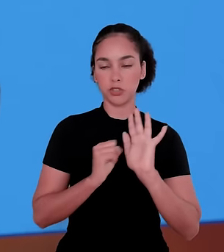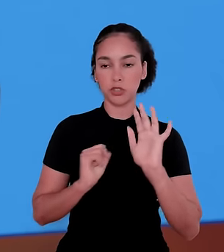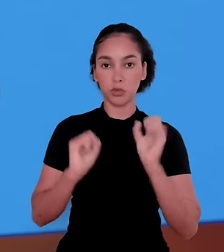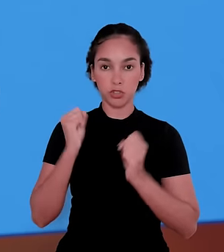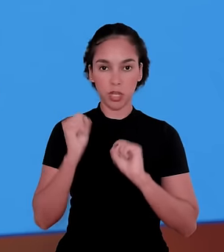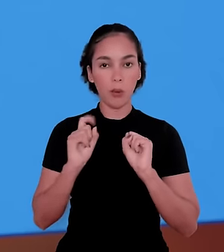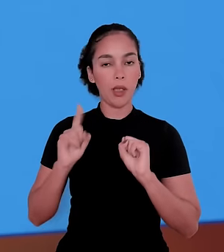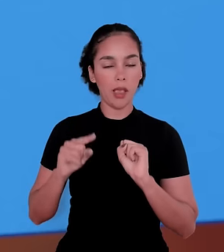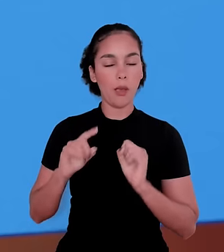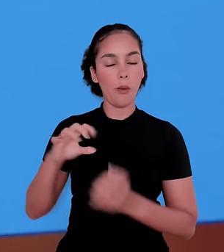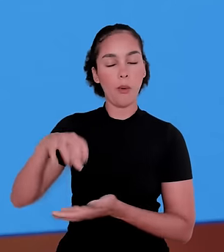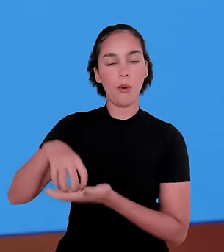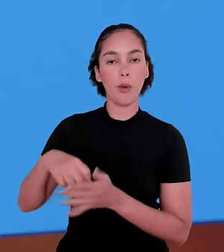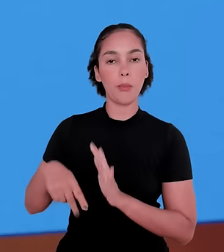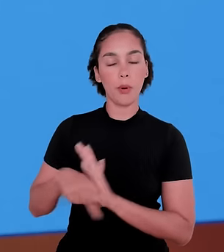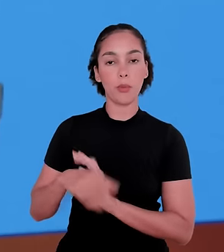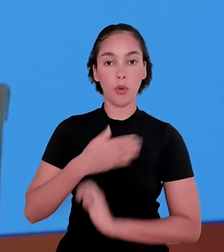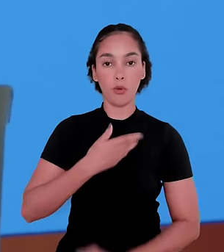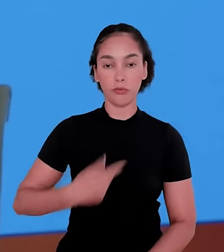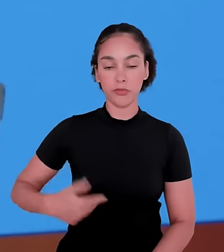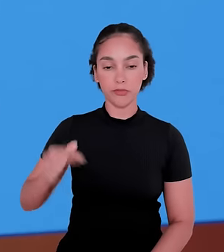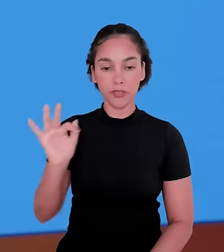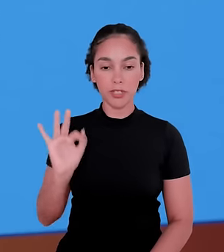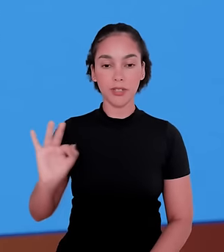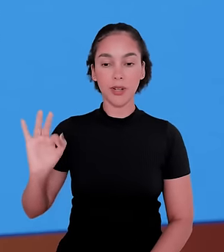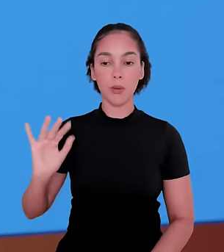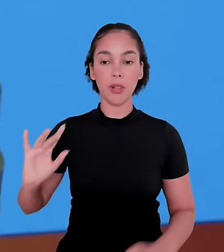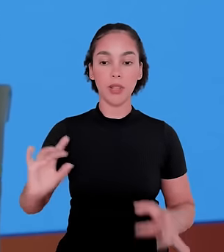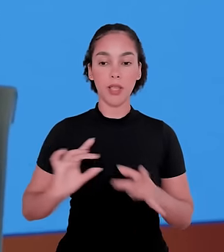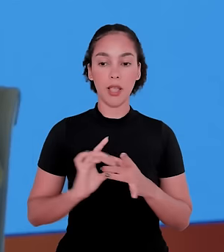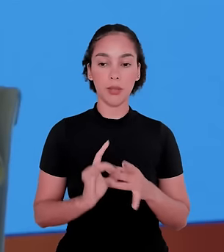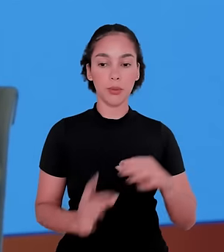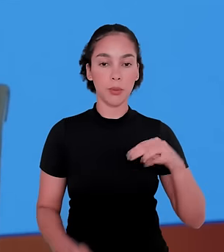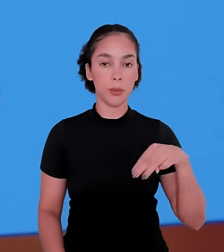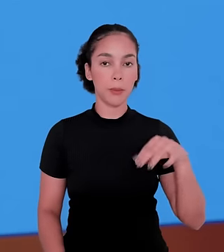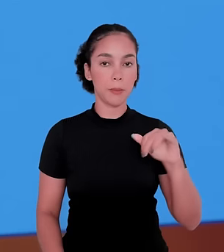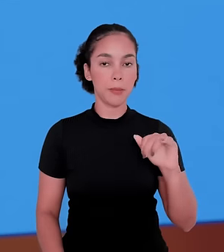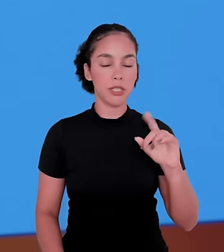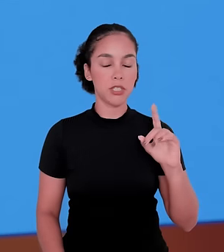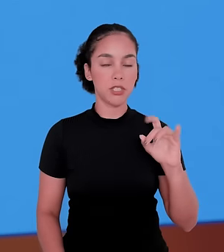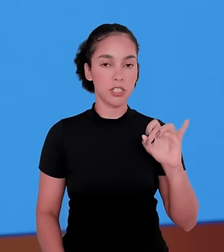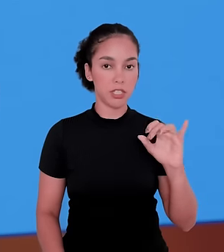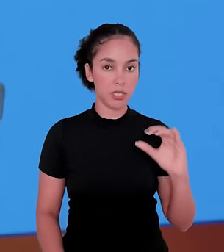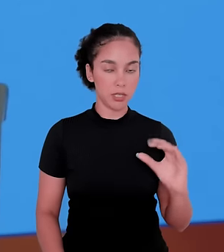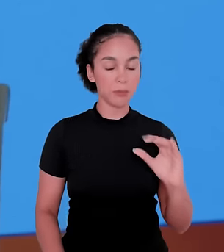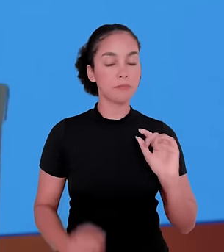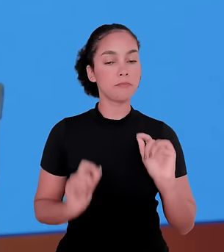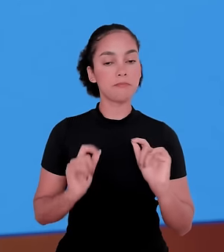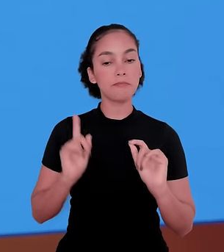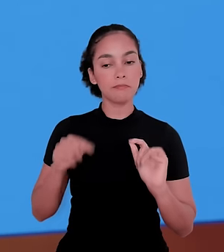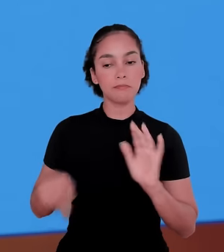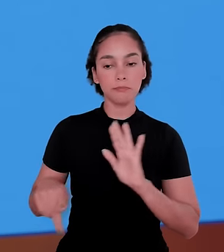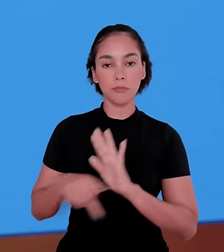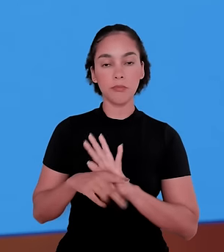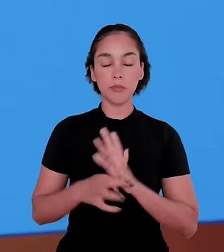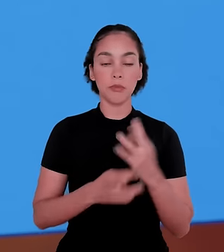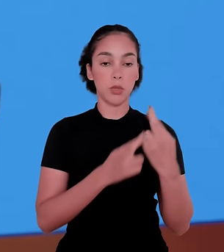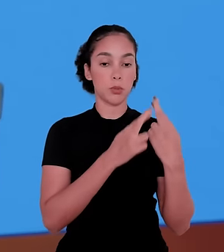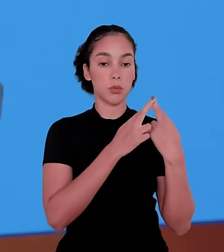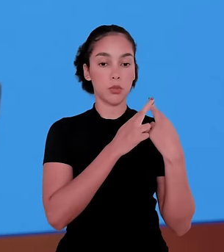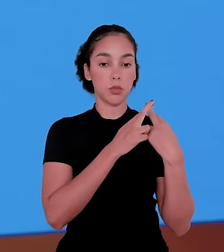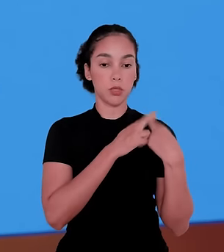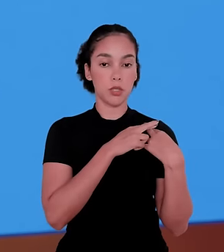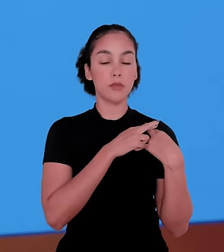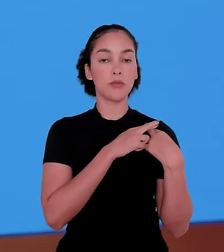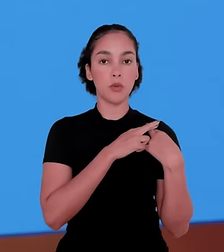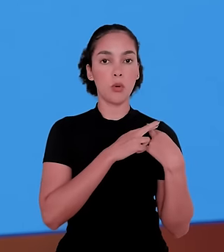órgão do Governo Federal vinculado ao mic tá E é a autarquia responsável para regular as